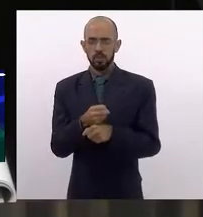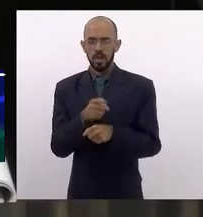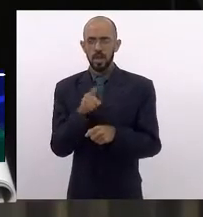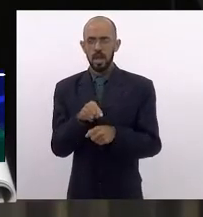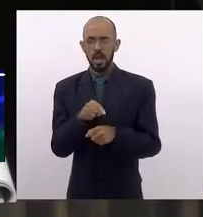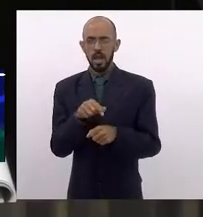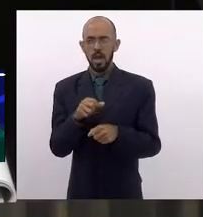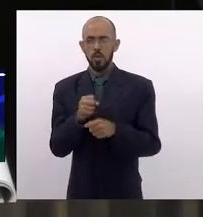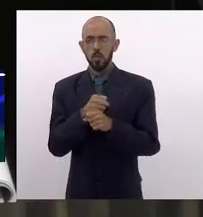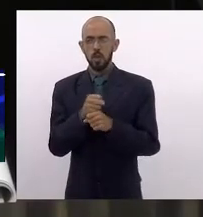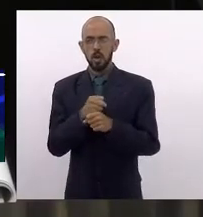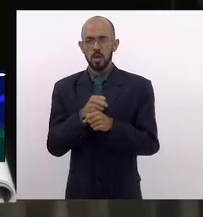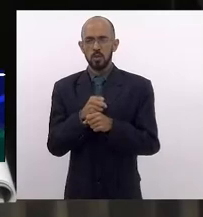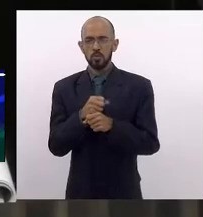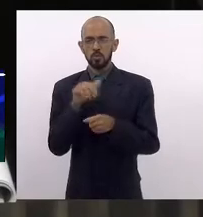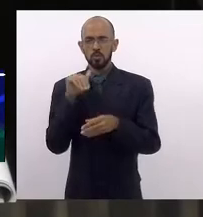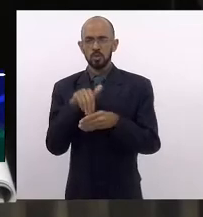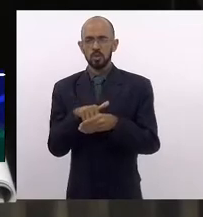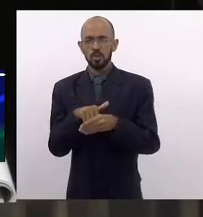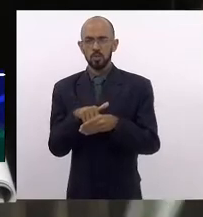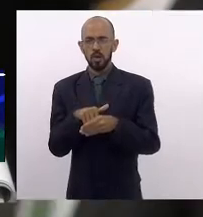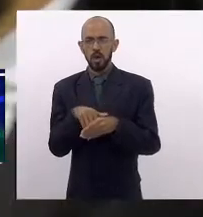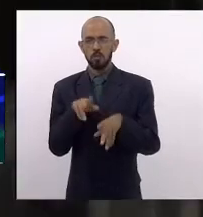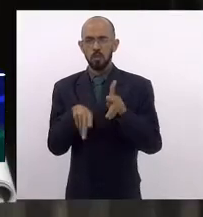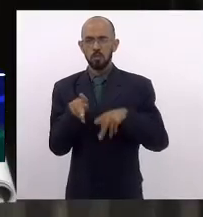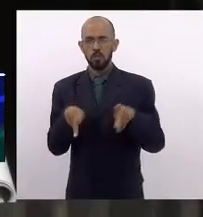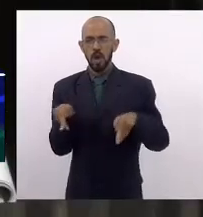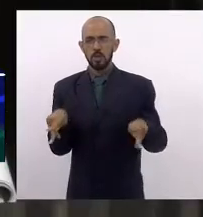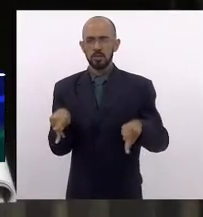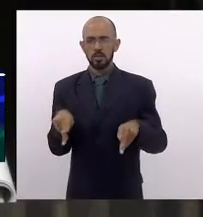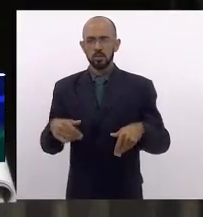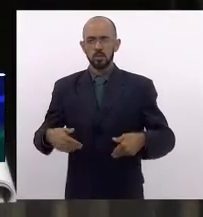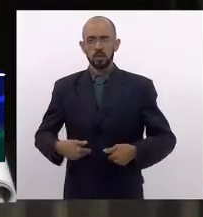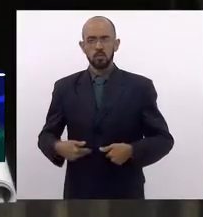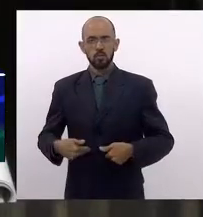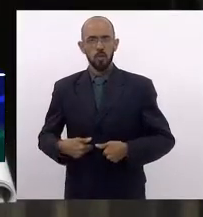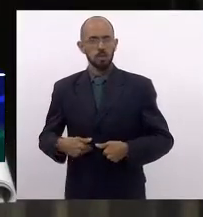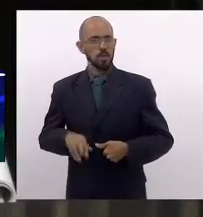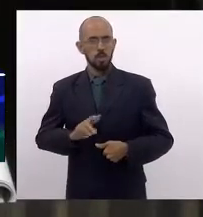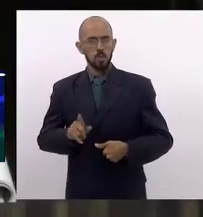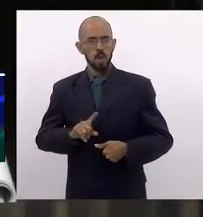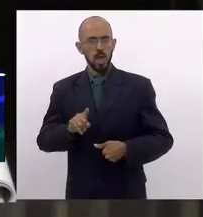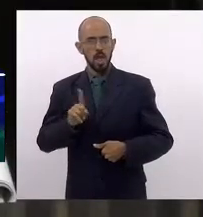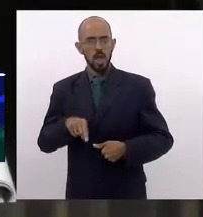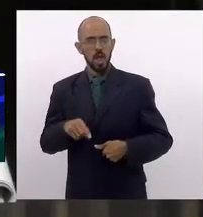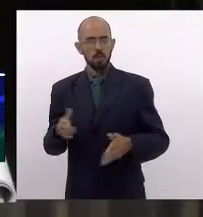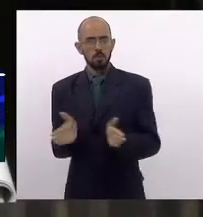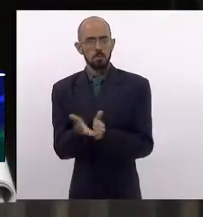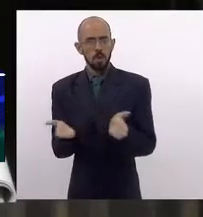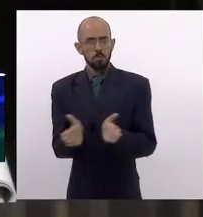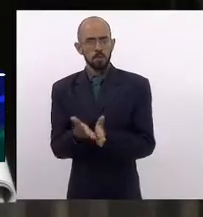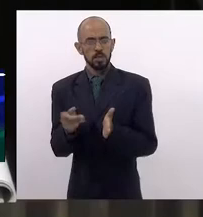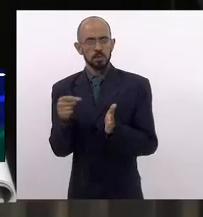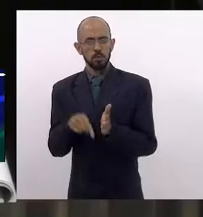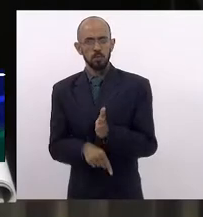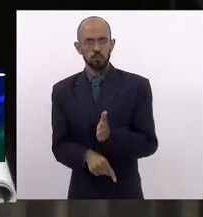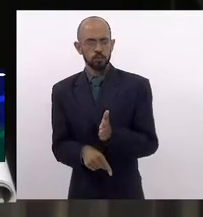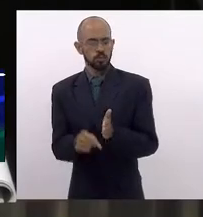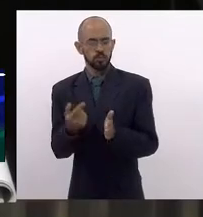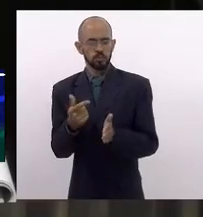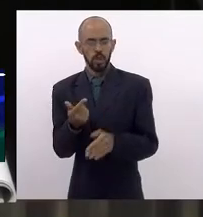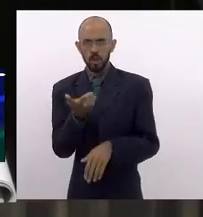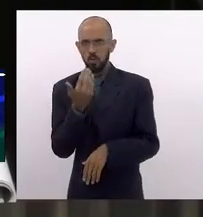eleição a população tá passando sabe o que né mas como não é miséria e o povo não tem o que comer